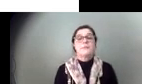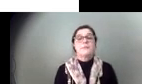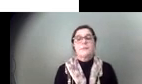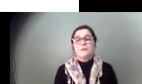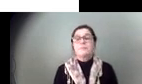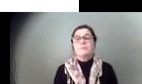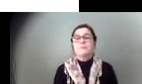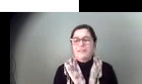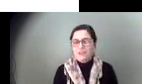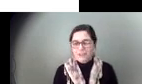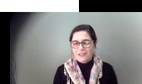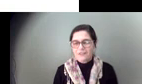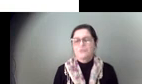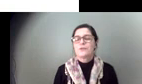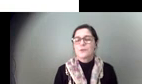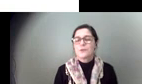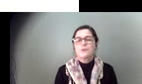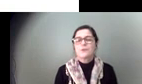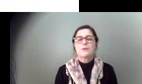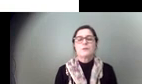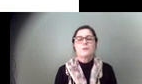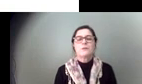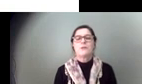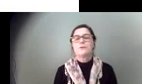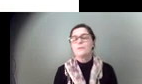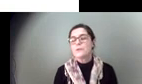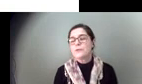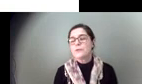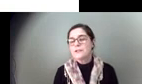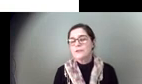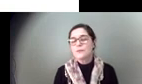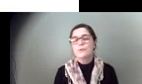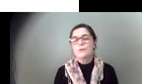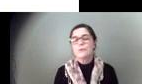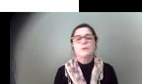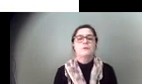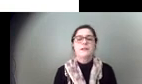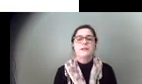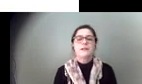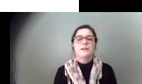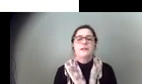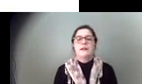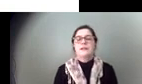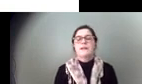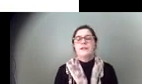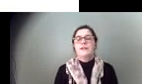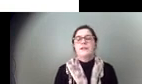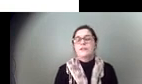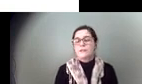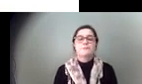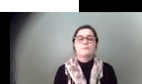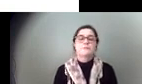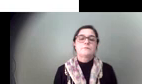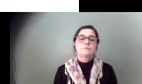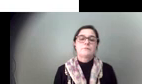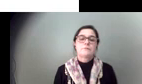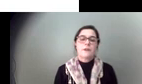Pensar em, primeiro em planejar, que foi o nosso primeiro momento no início do ano, né? E aí nós